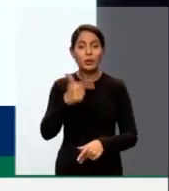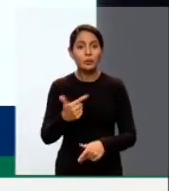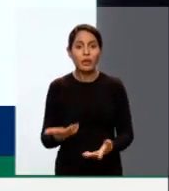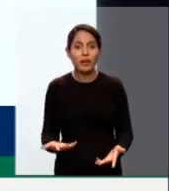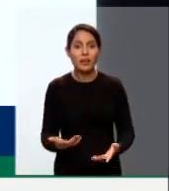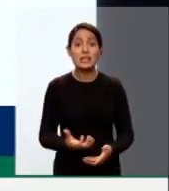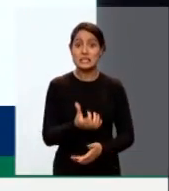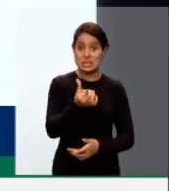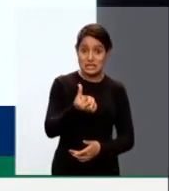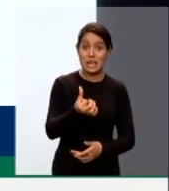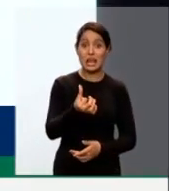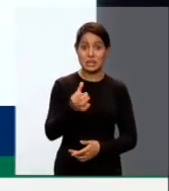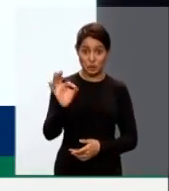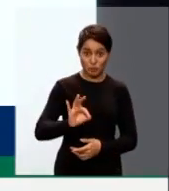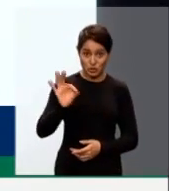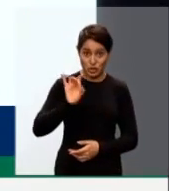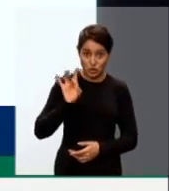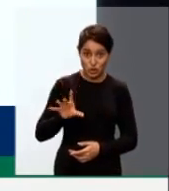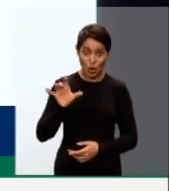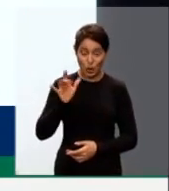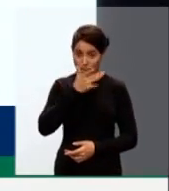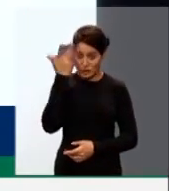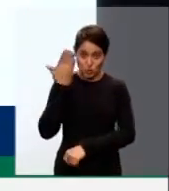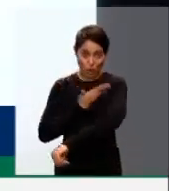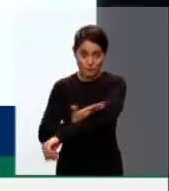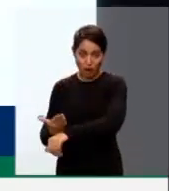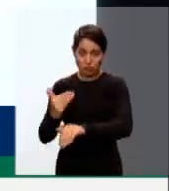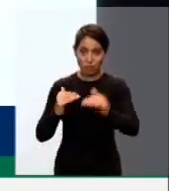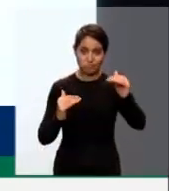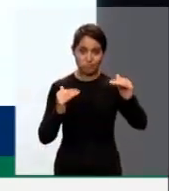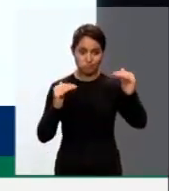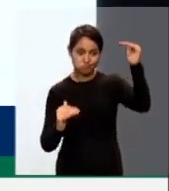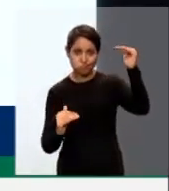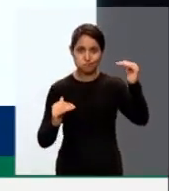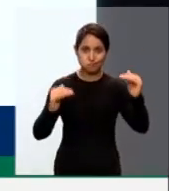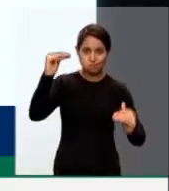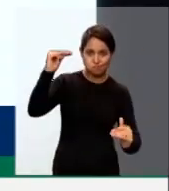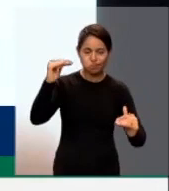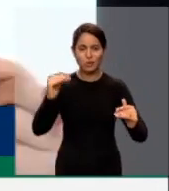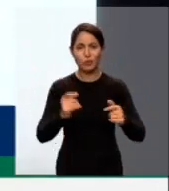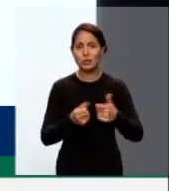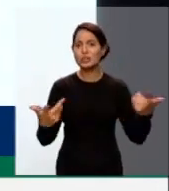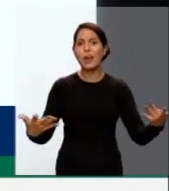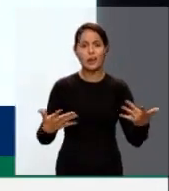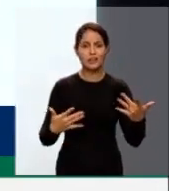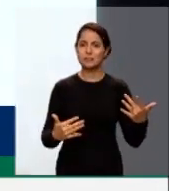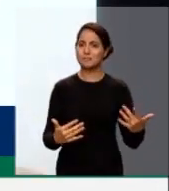6% de pessoas brancas não têm esse acesso. A disparidade entre negros e brancas é absurda.